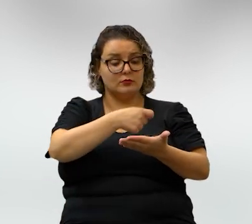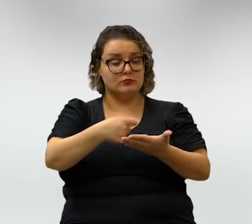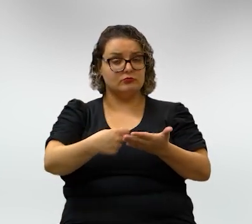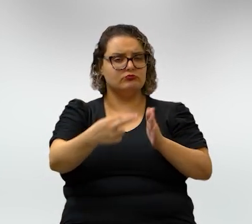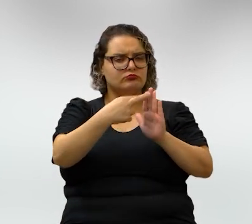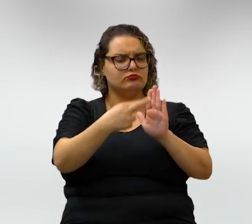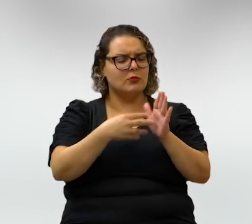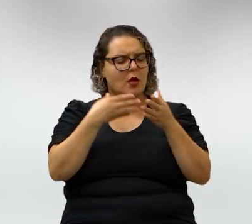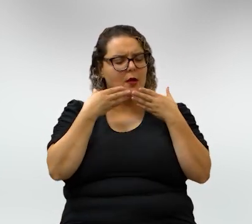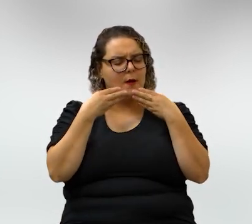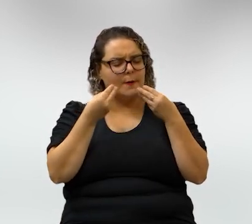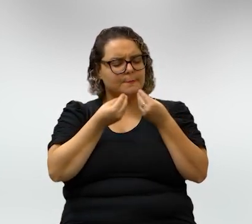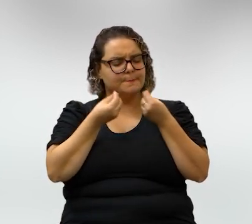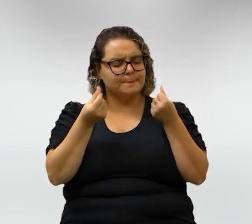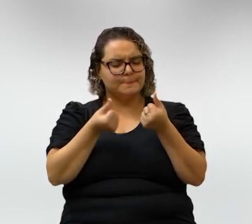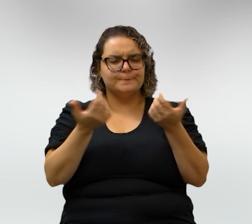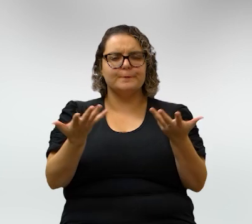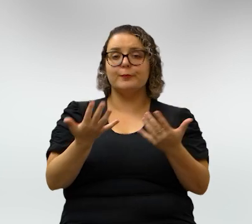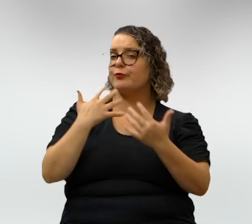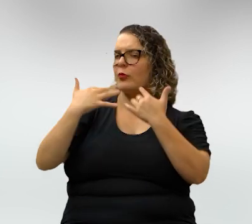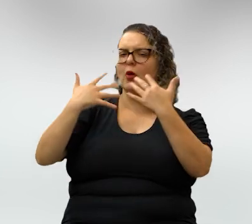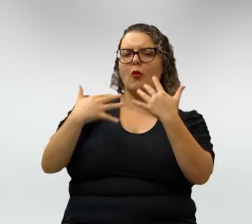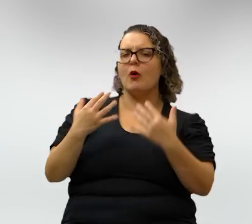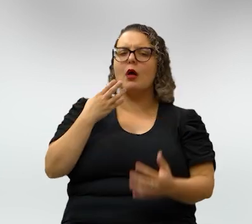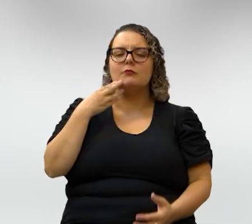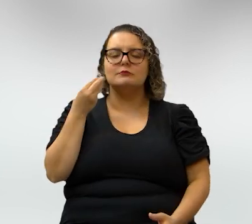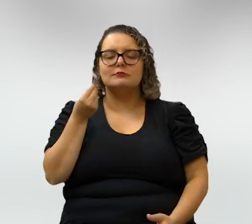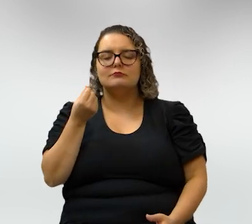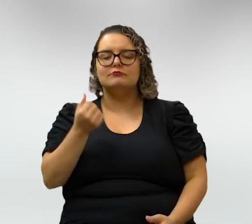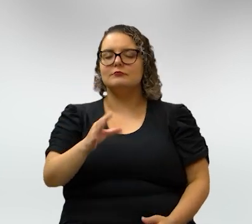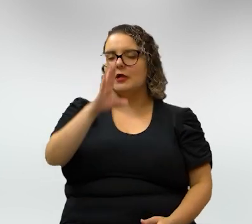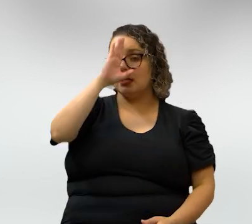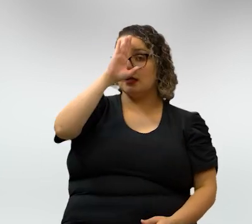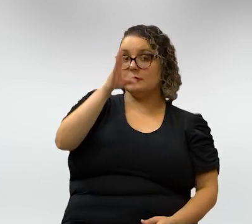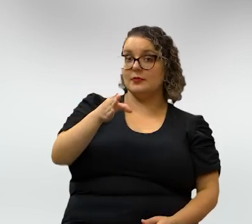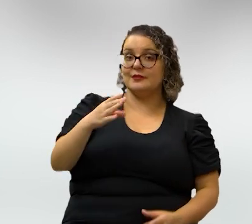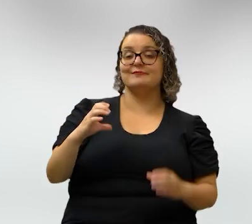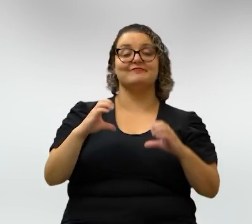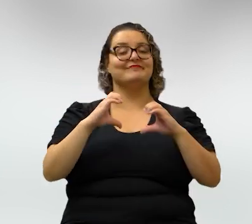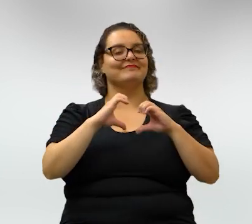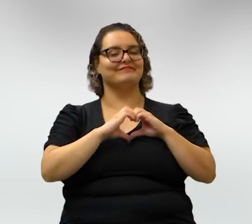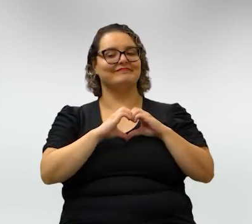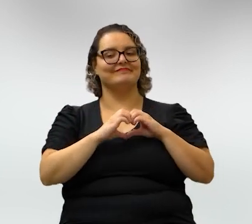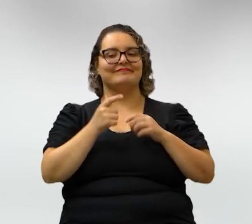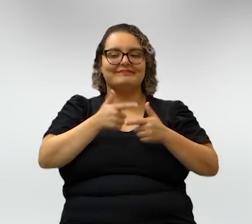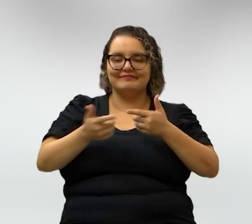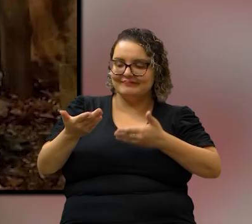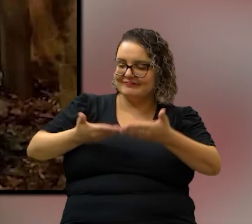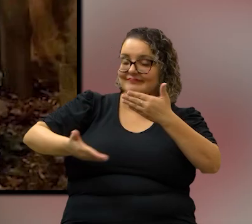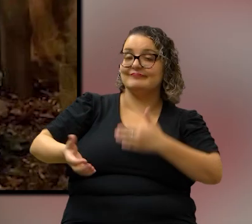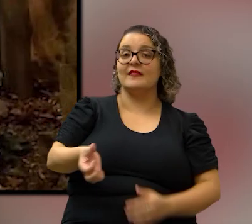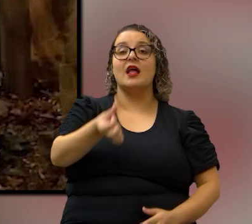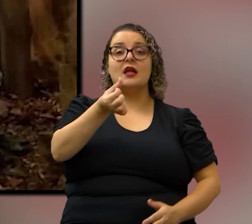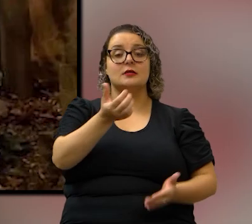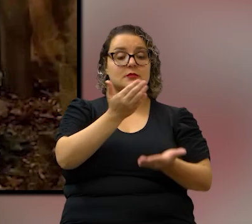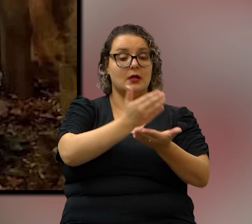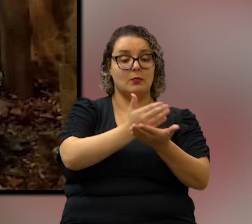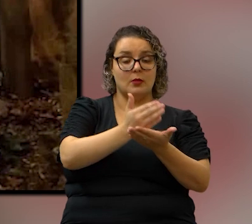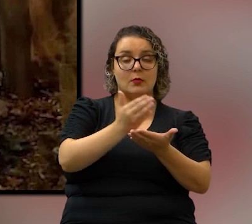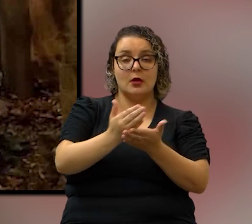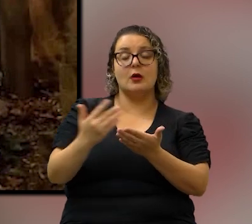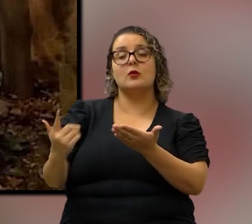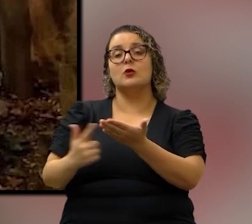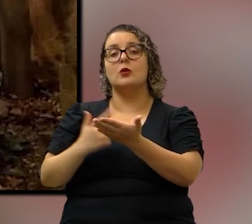a autora reúne receitas saborosas, repletas de cores, sabores e principalmente de amor. Dividido em